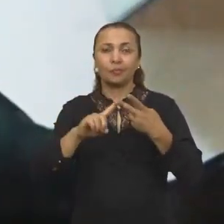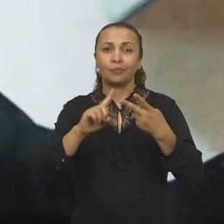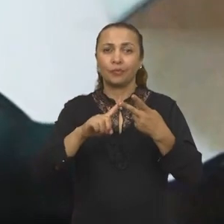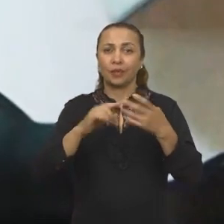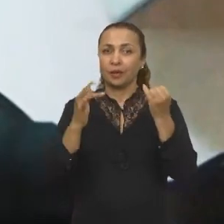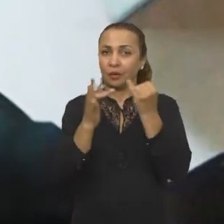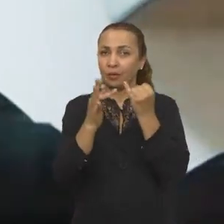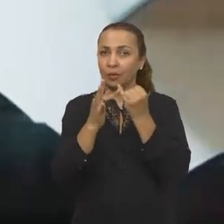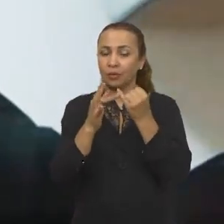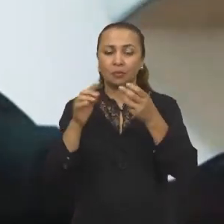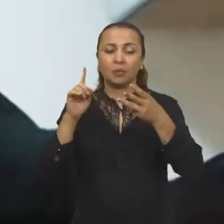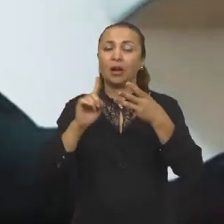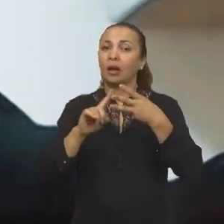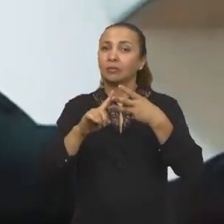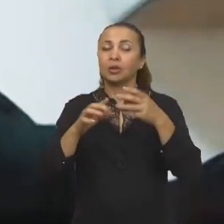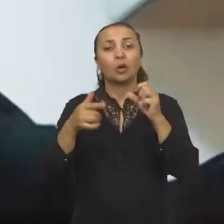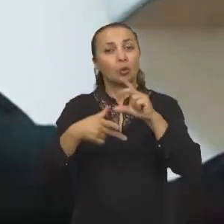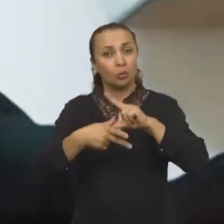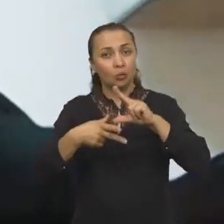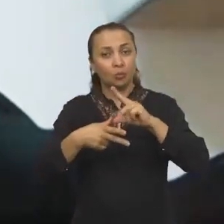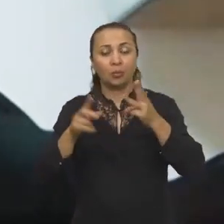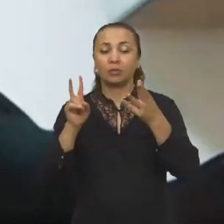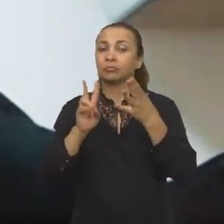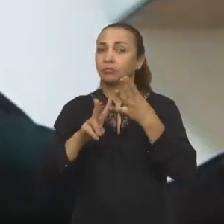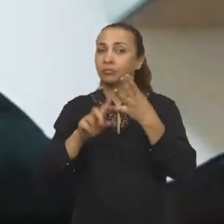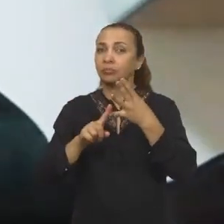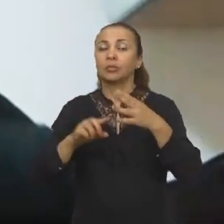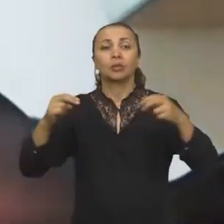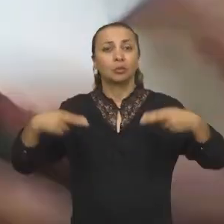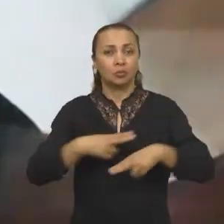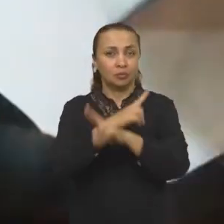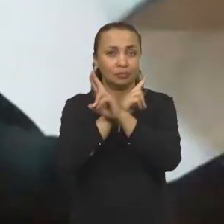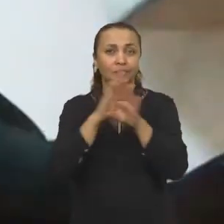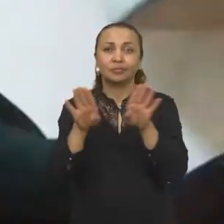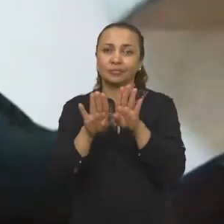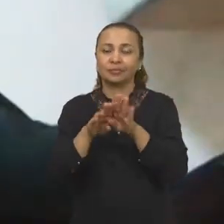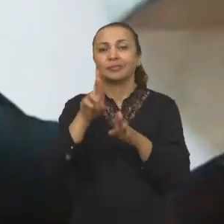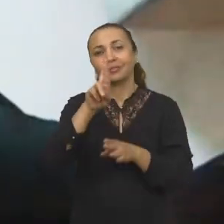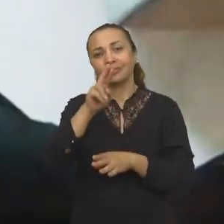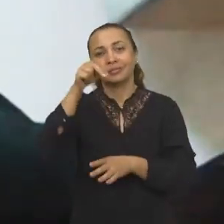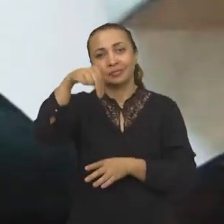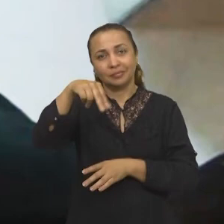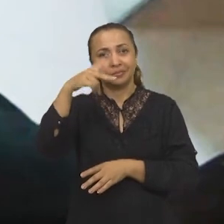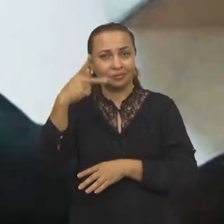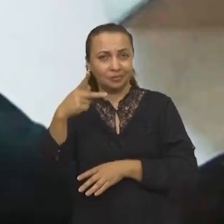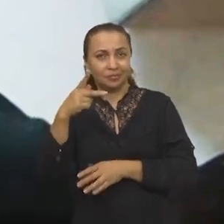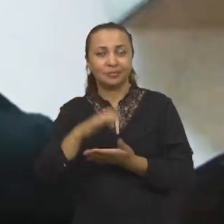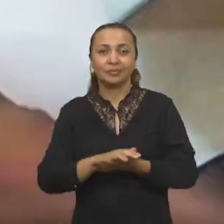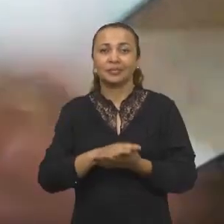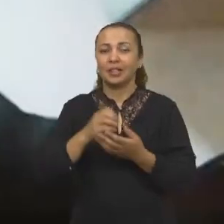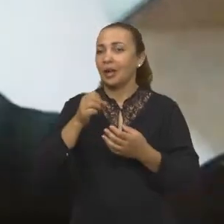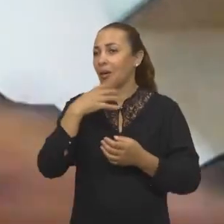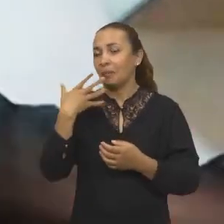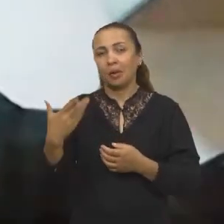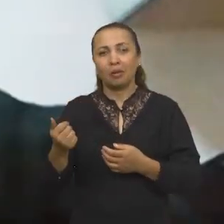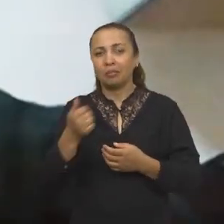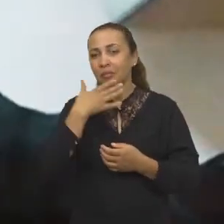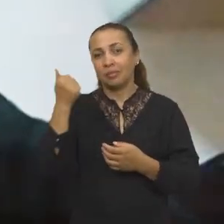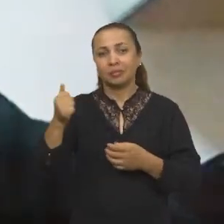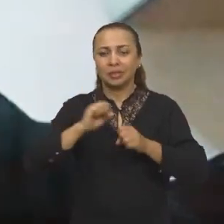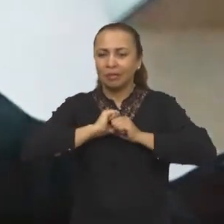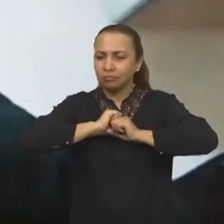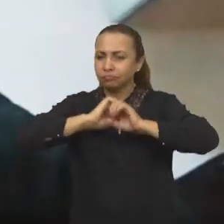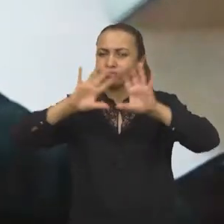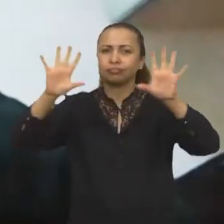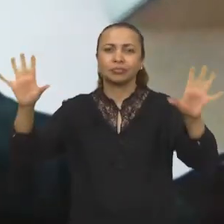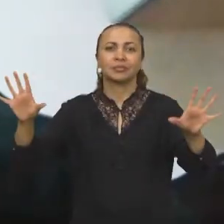Conquista, o IFBA, a UFBA e a UESB, né? E, claro, a RNP. A intenção é que isso expanda para outros entes